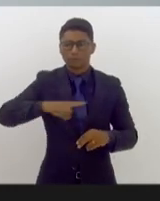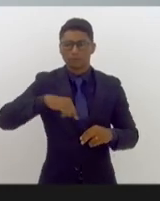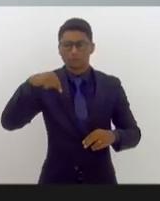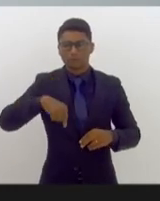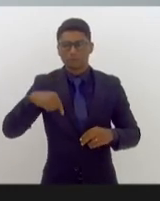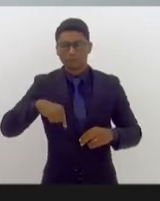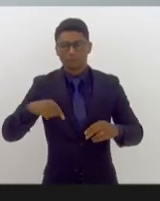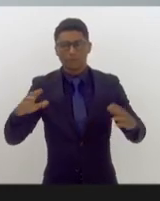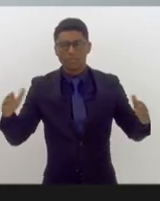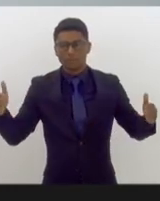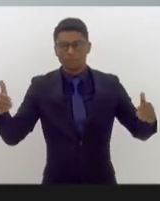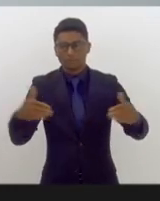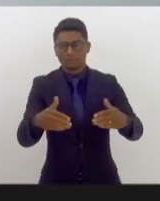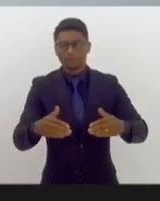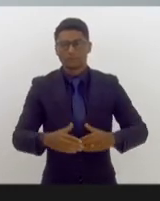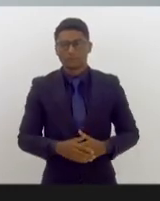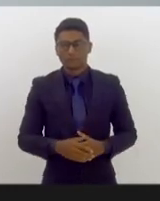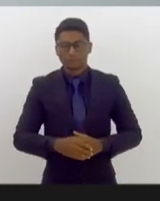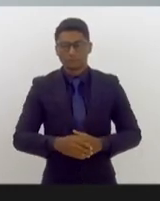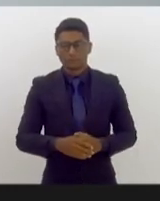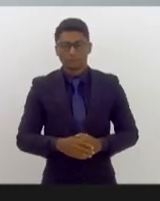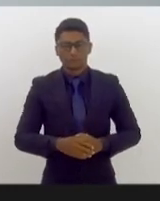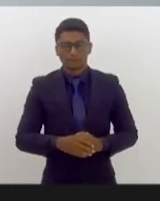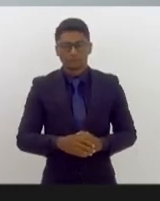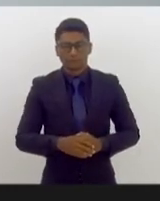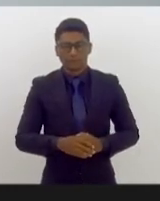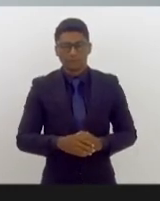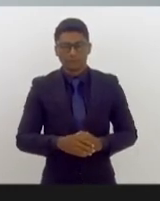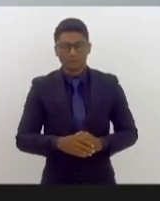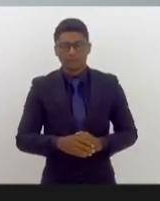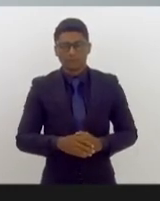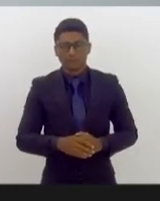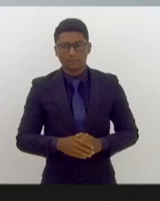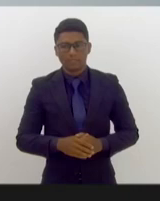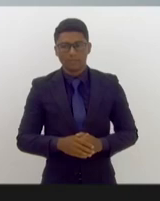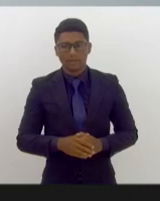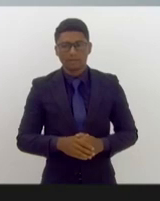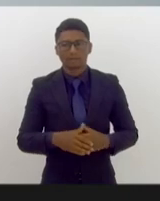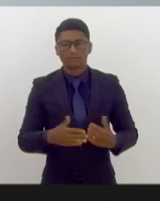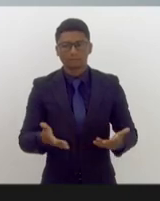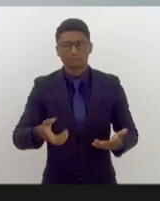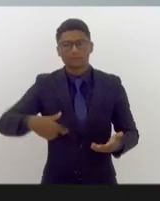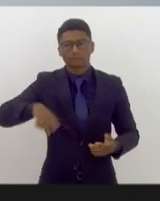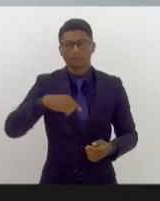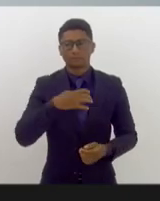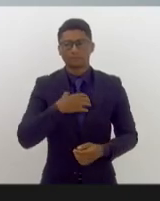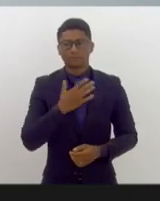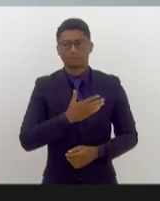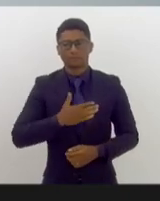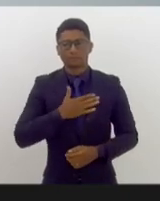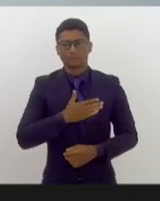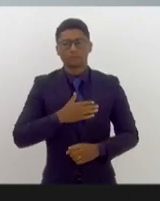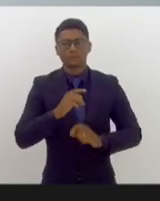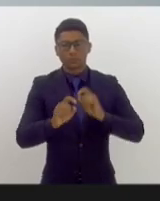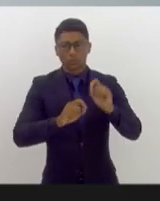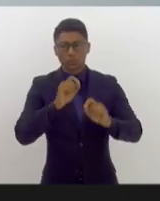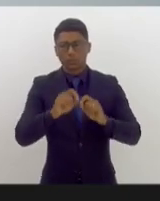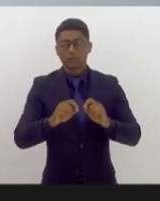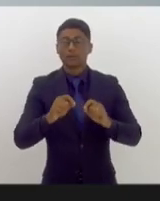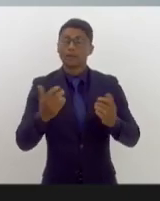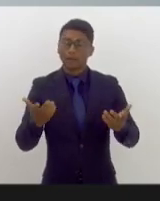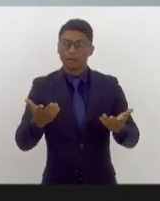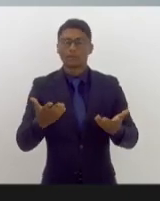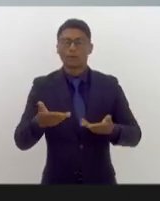de Educação de Jovens e Adultos, nos sentimos assim muito satisfeitos e contentes de recebermos esse